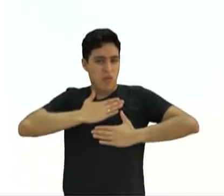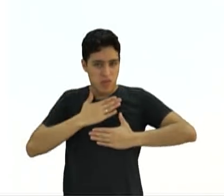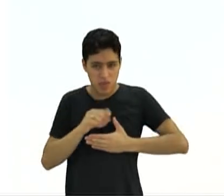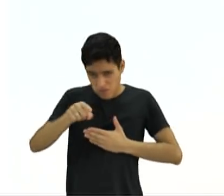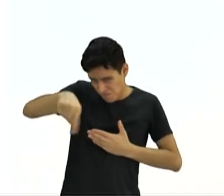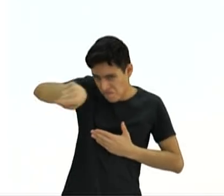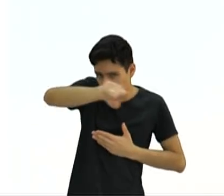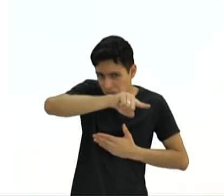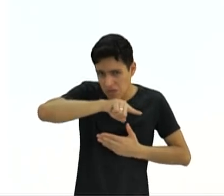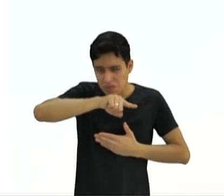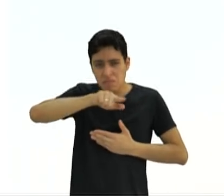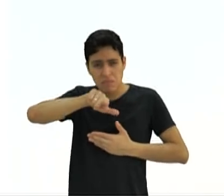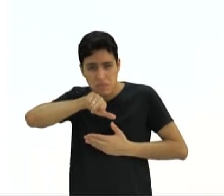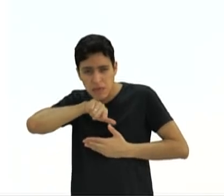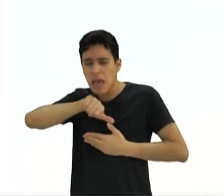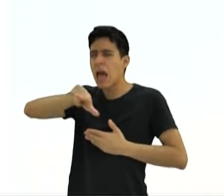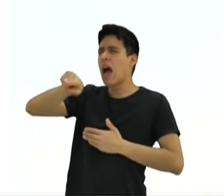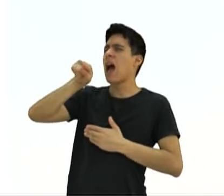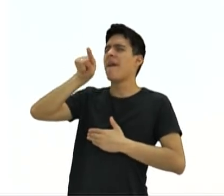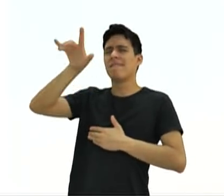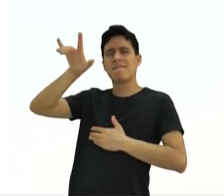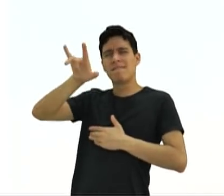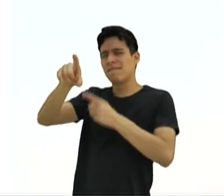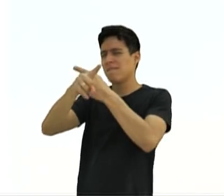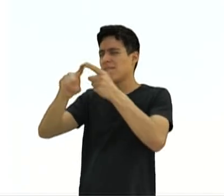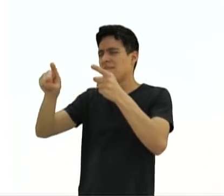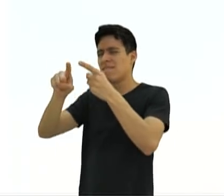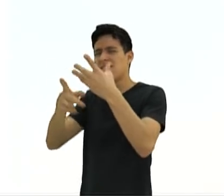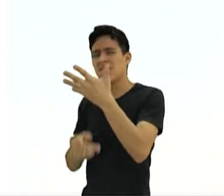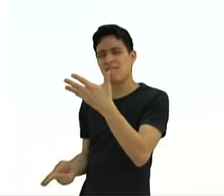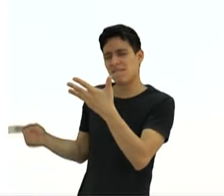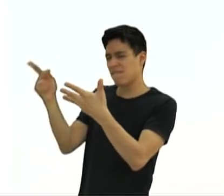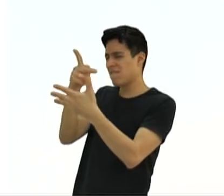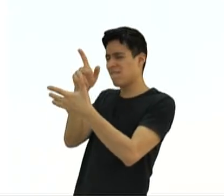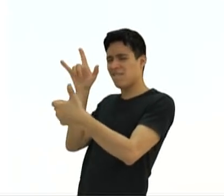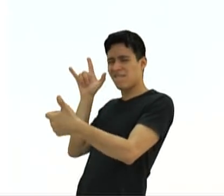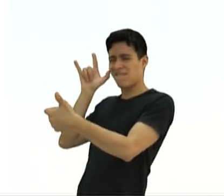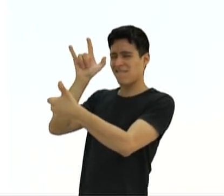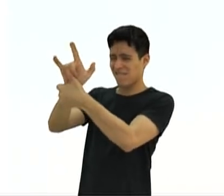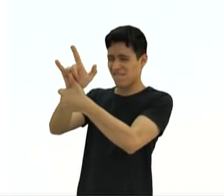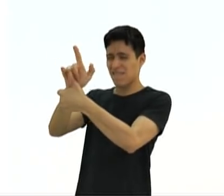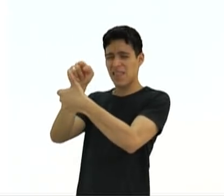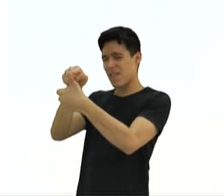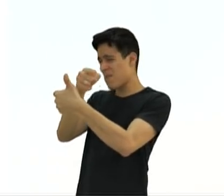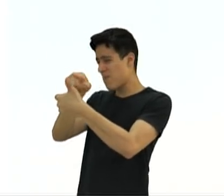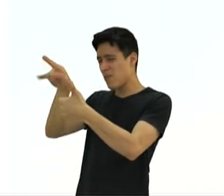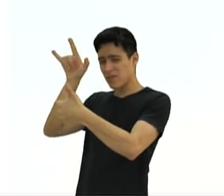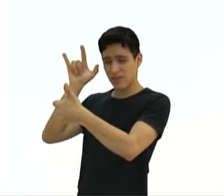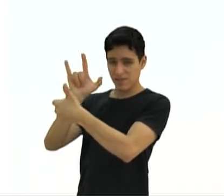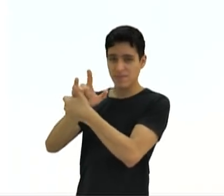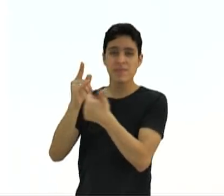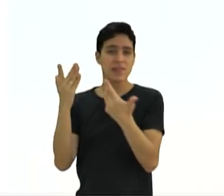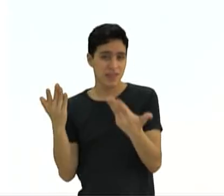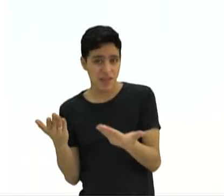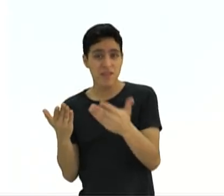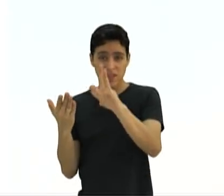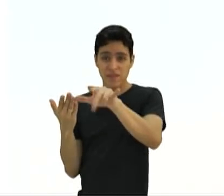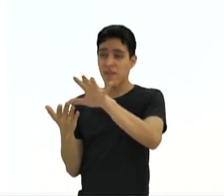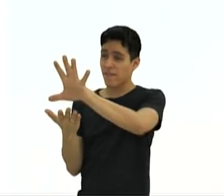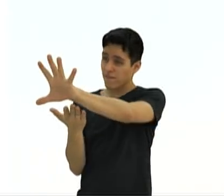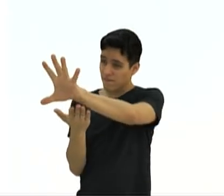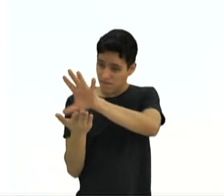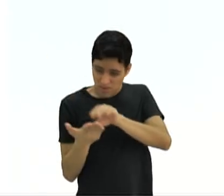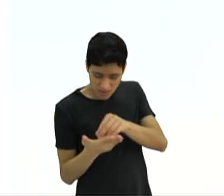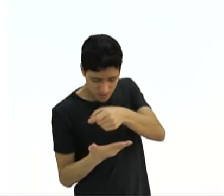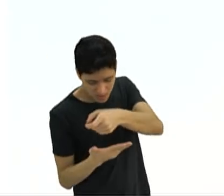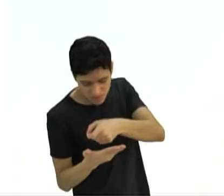canção favorita? Geralmente sim, né? Uma música que você quer escutar sempre. Você vai escrever a letra